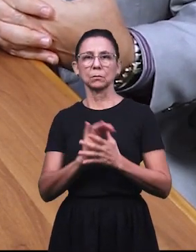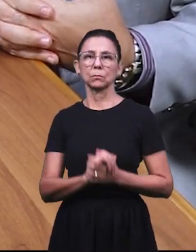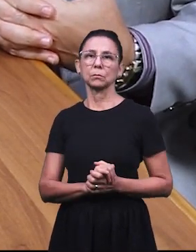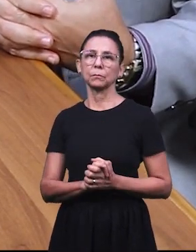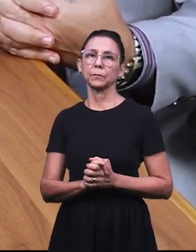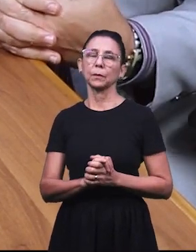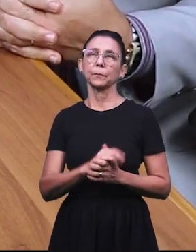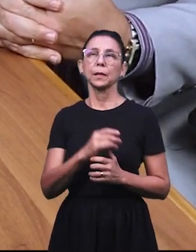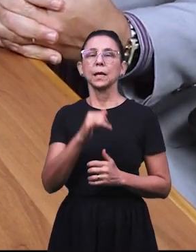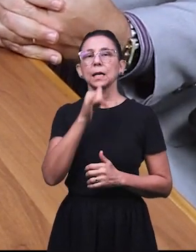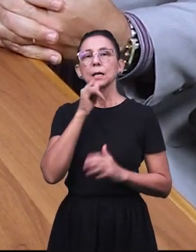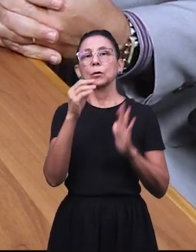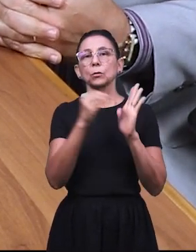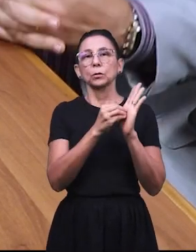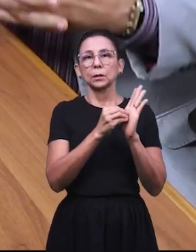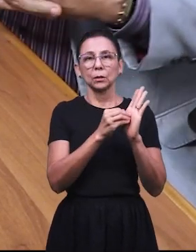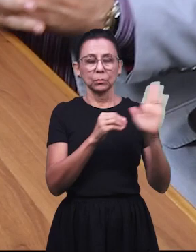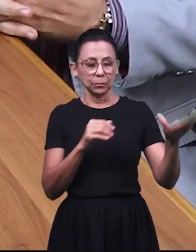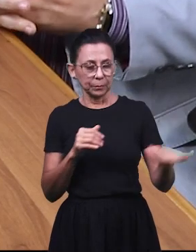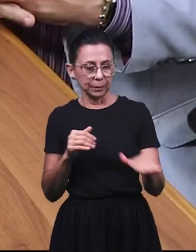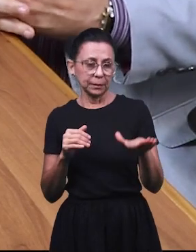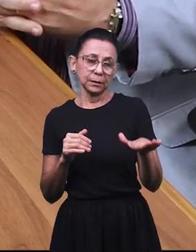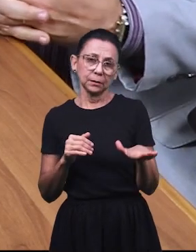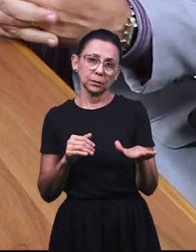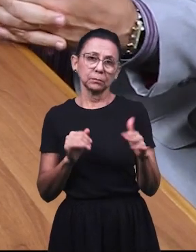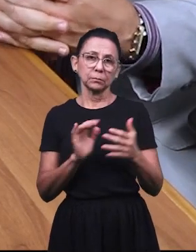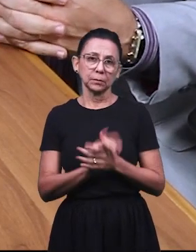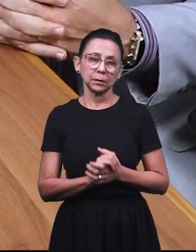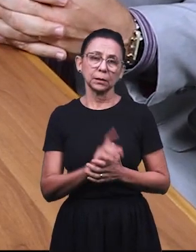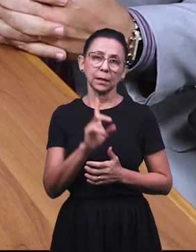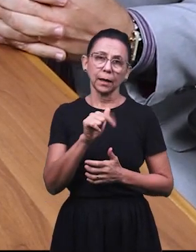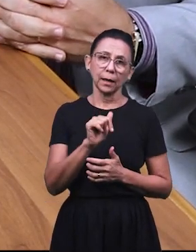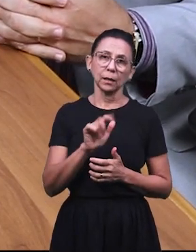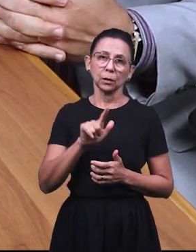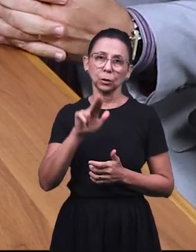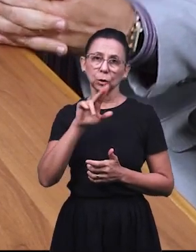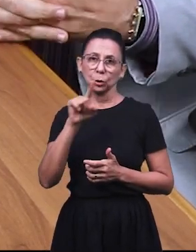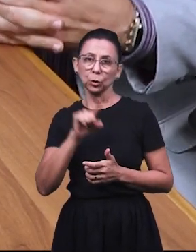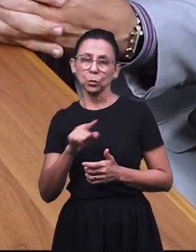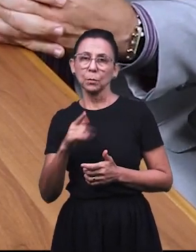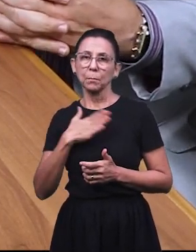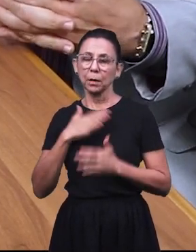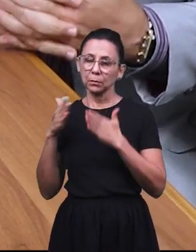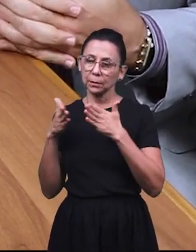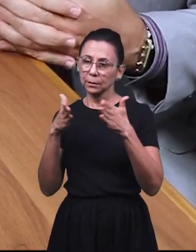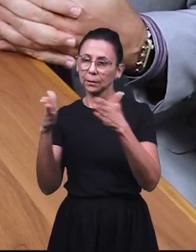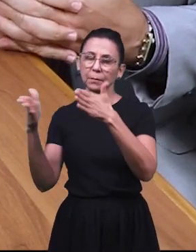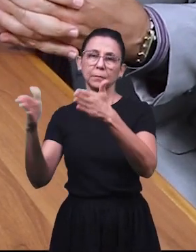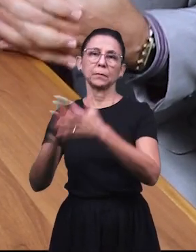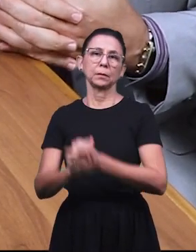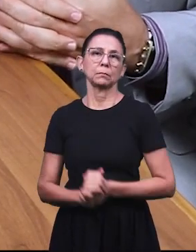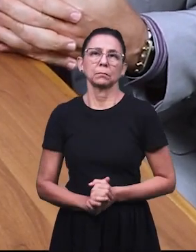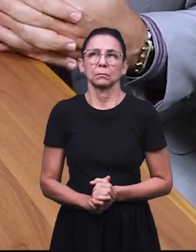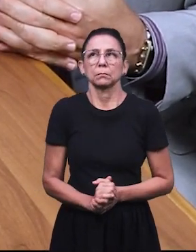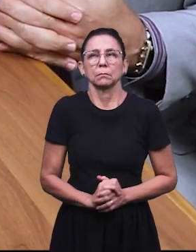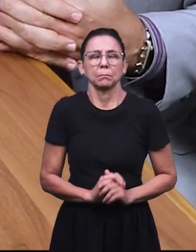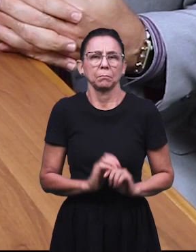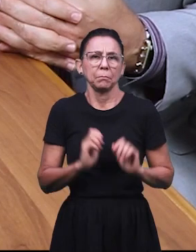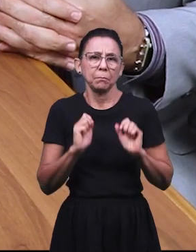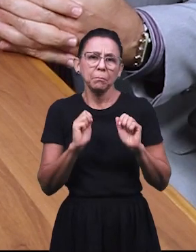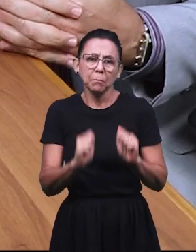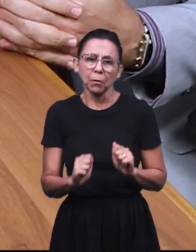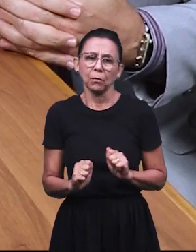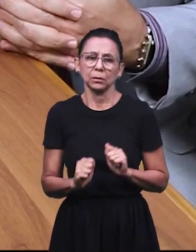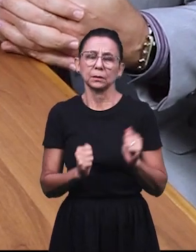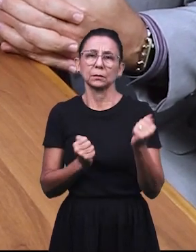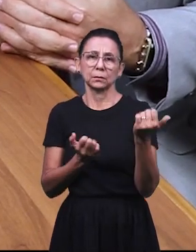normal isso. Faz parte do contexto de uma comunicação profissional. Conteúdo infantil, por exemplo, como é o caso do Luz para o Meu Caminho,